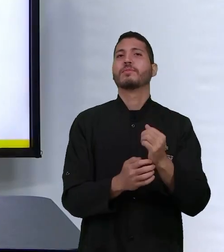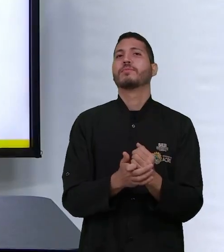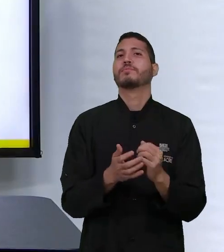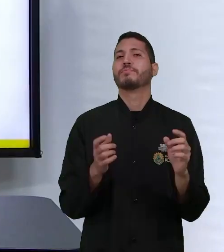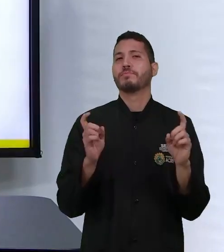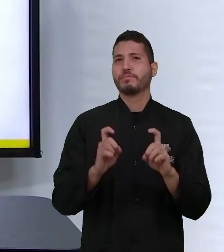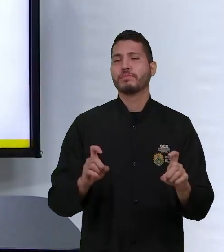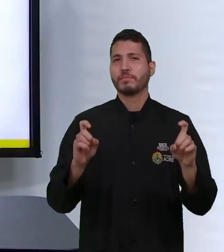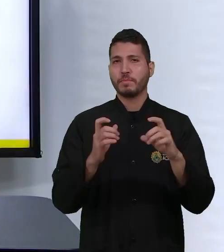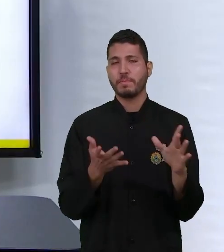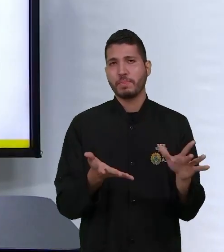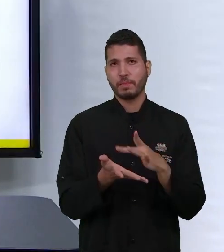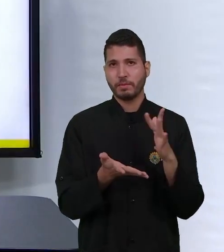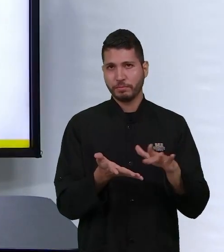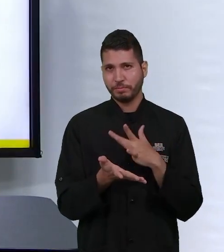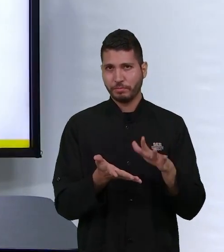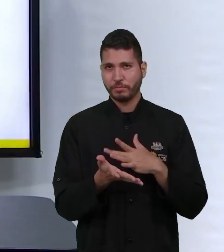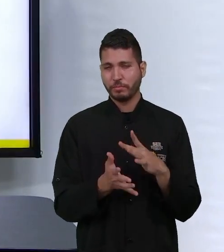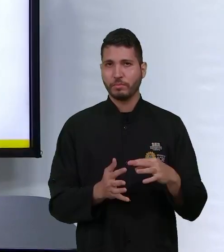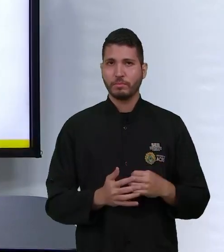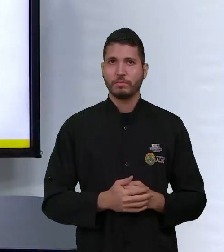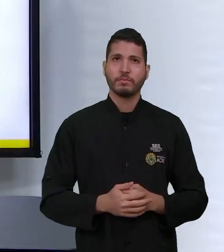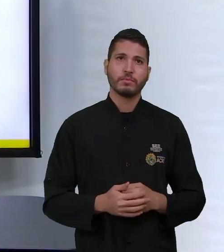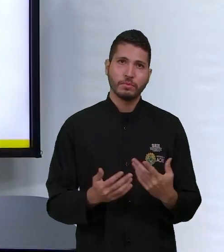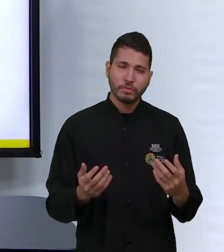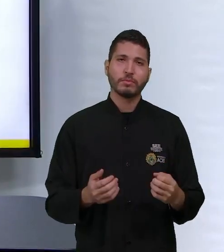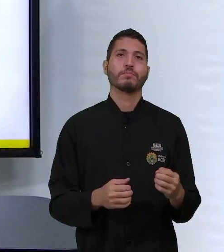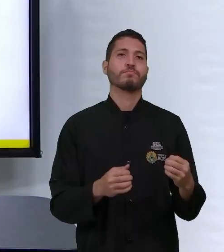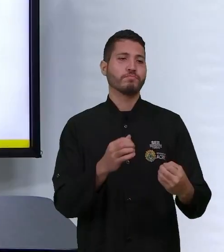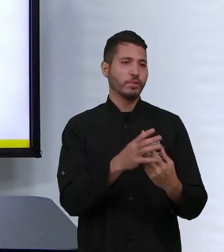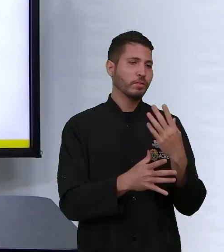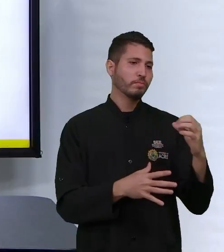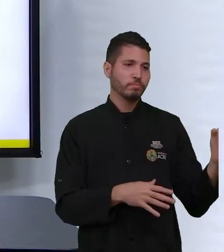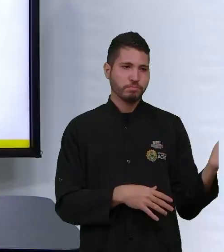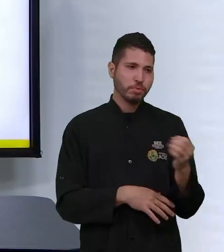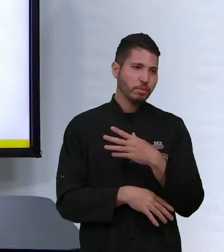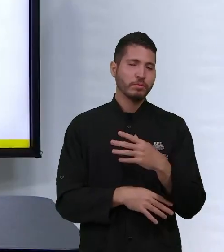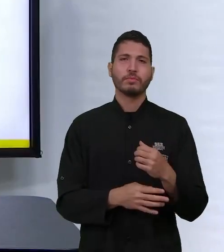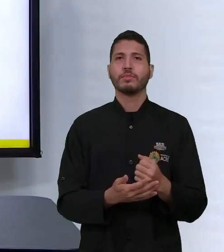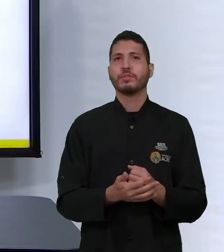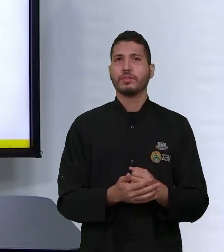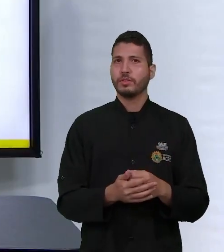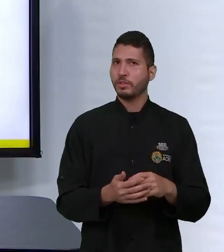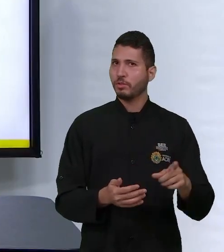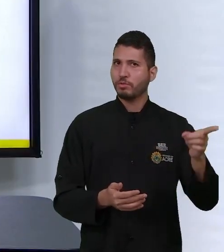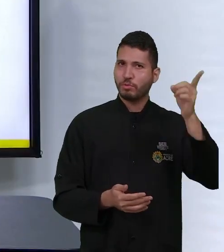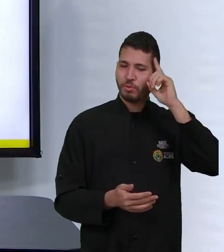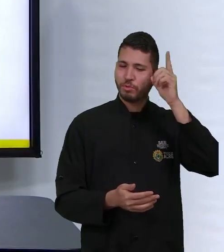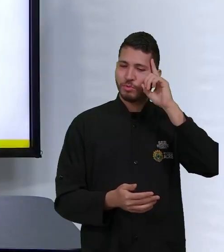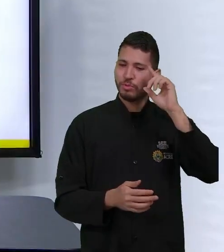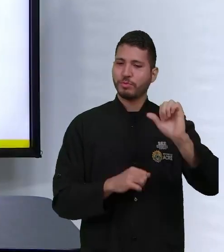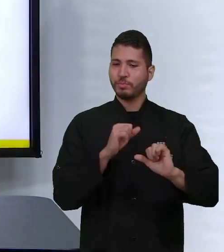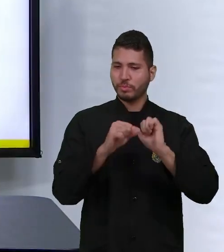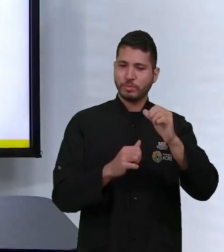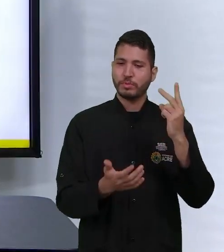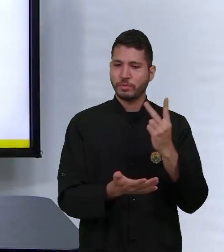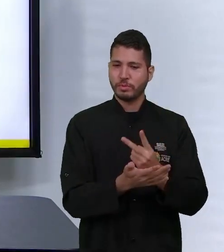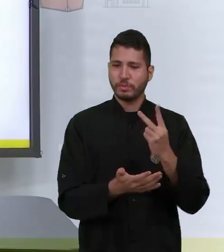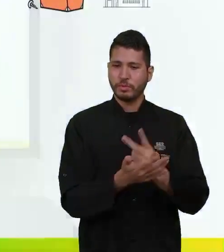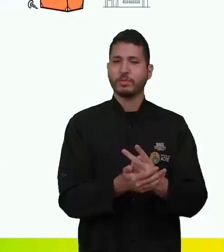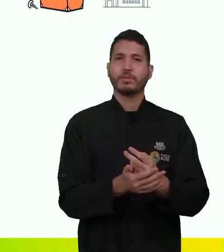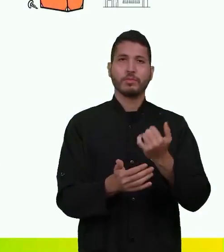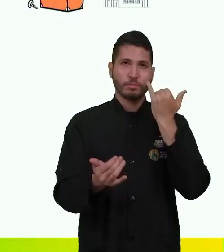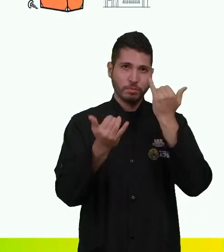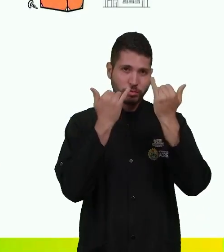de inovação. E isso todo ano, todo dia muda. Há sempre uma novidade.